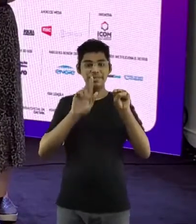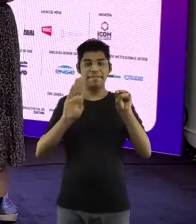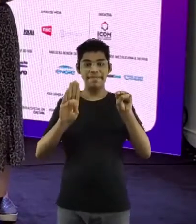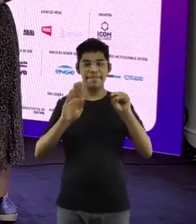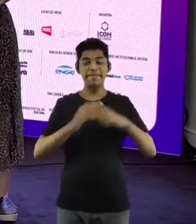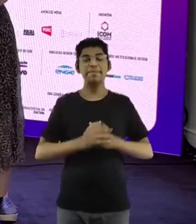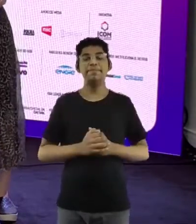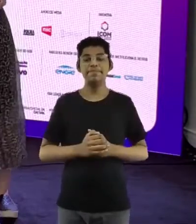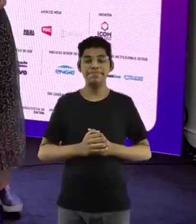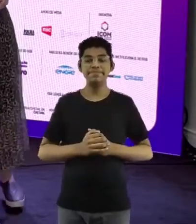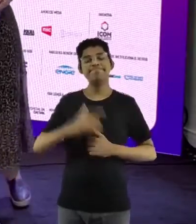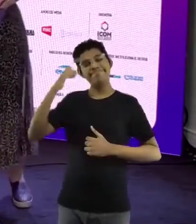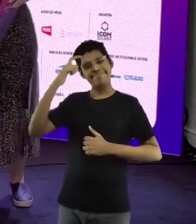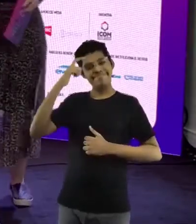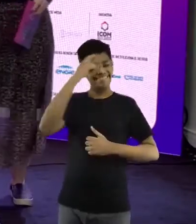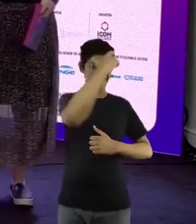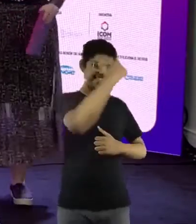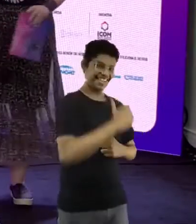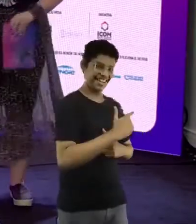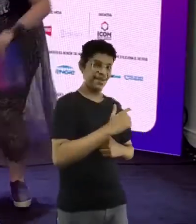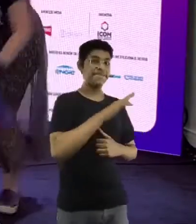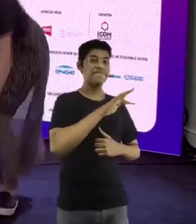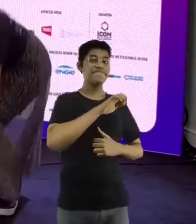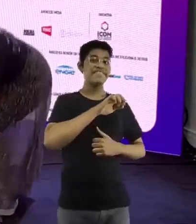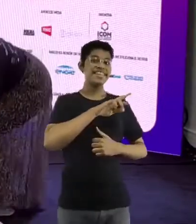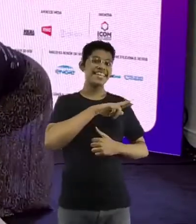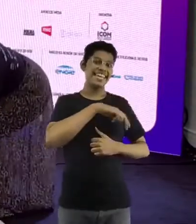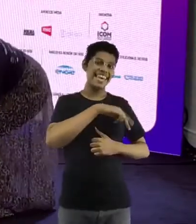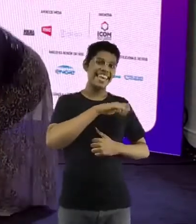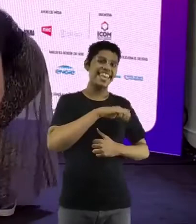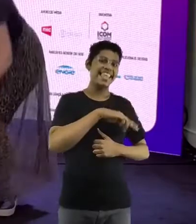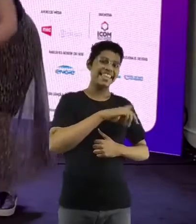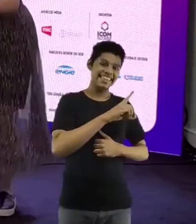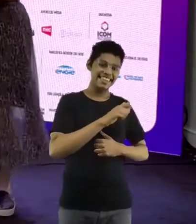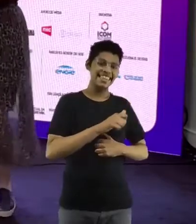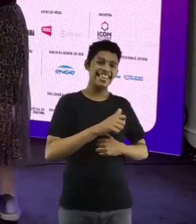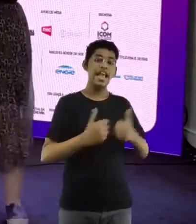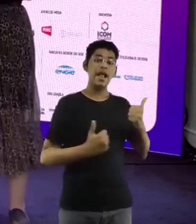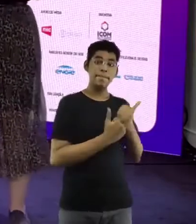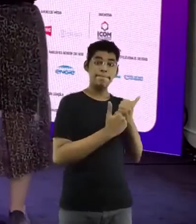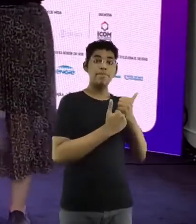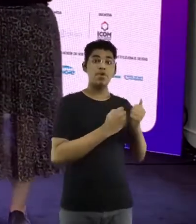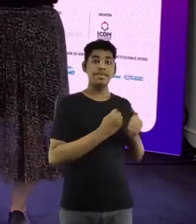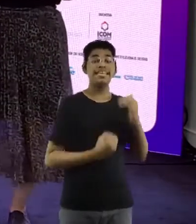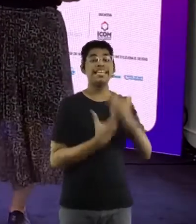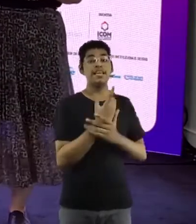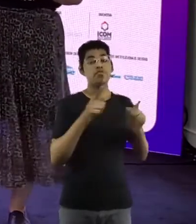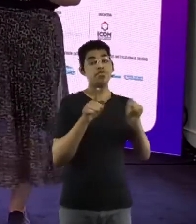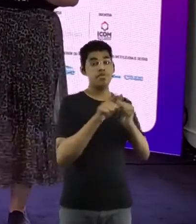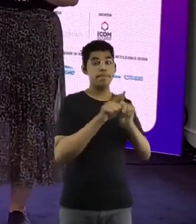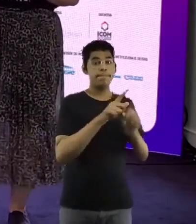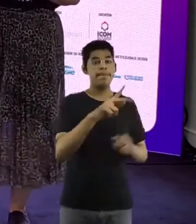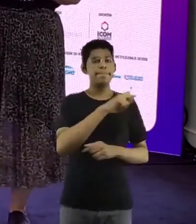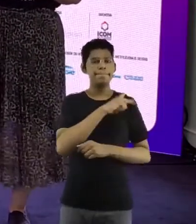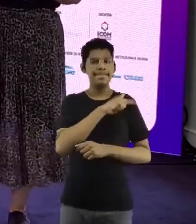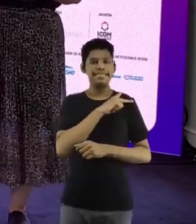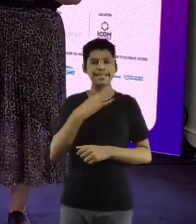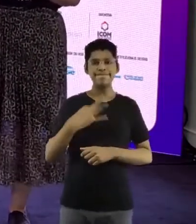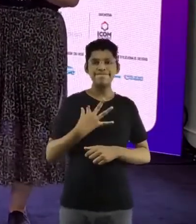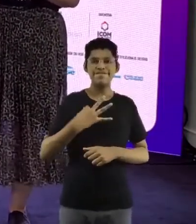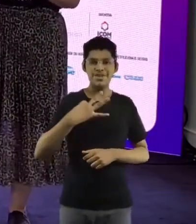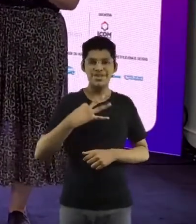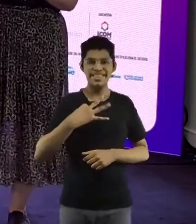Eu sou a Fernanda, cofundadora aqui junto com a Carol, presidente voluntária do Social Good Brasil. Carol, estou me sentindo como se a gente estivesse